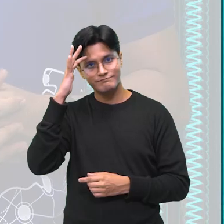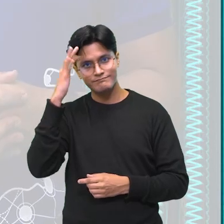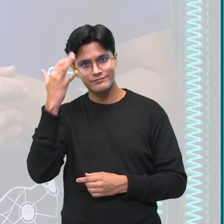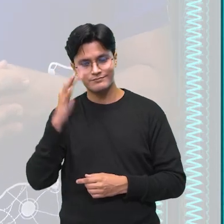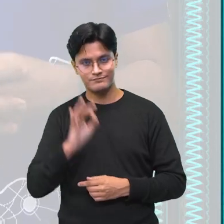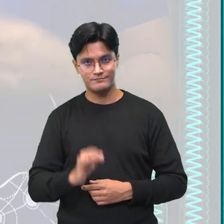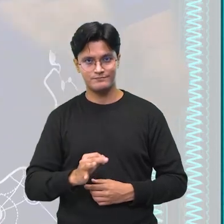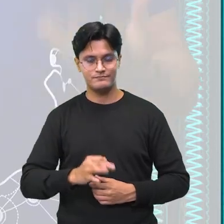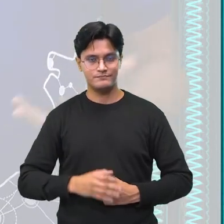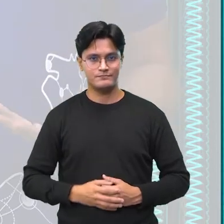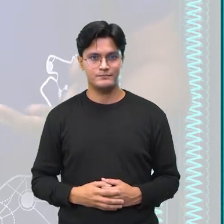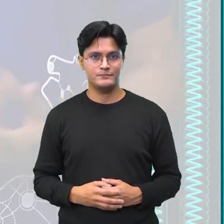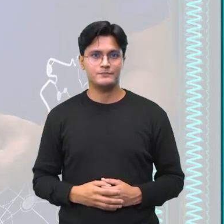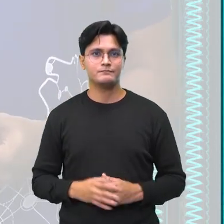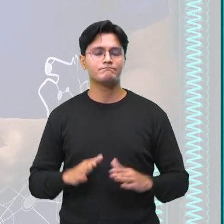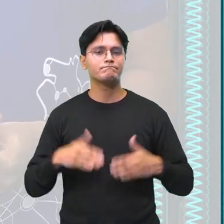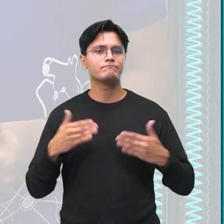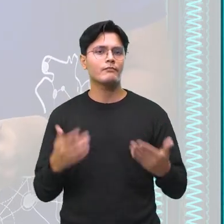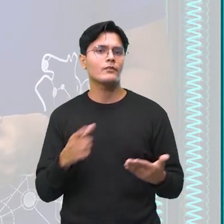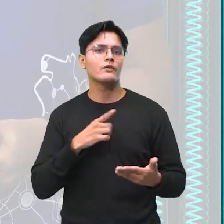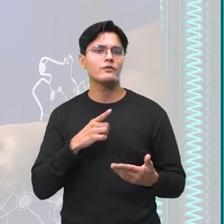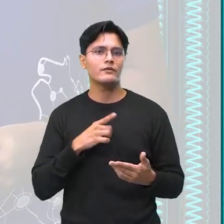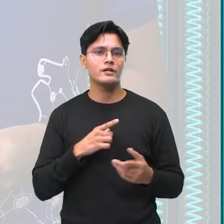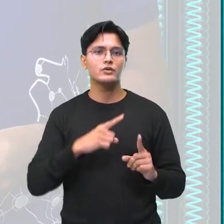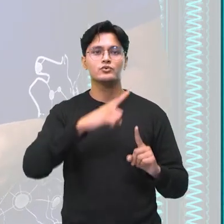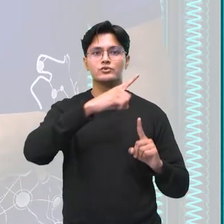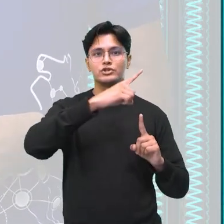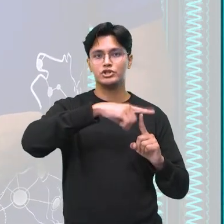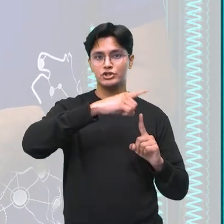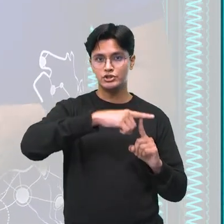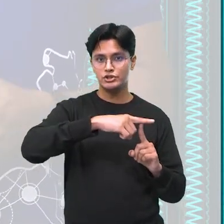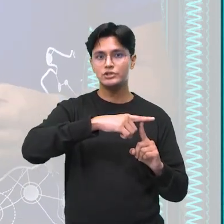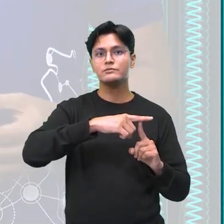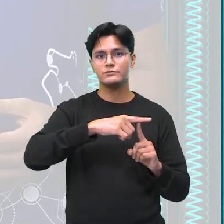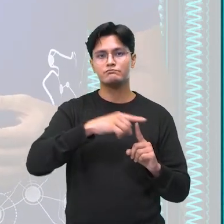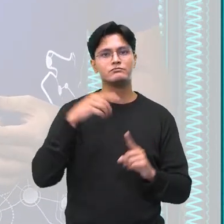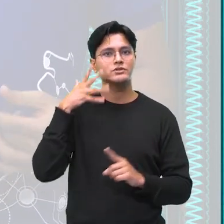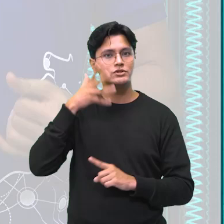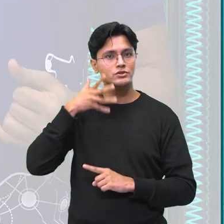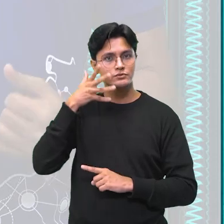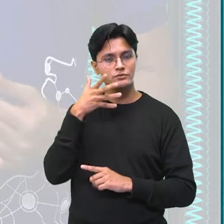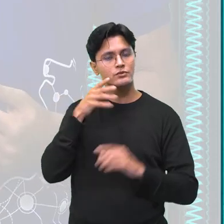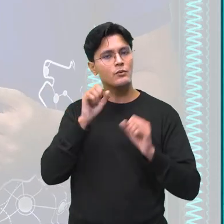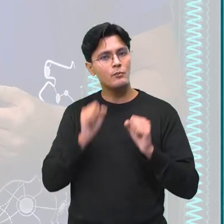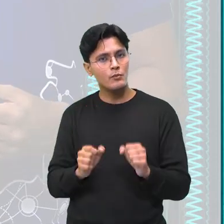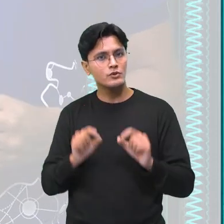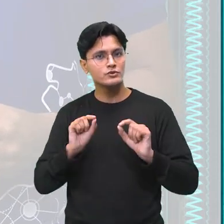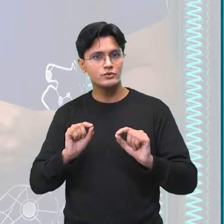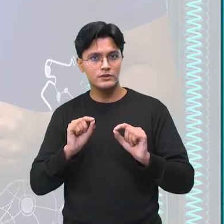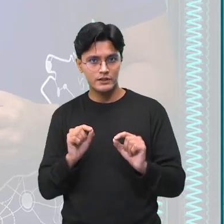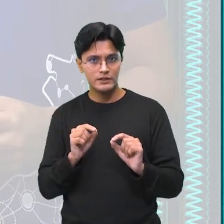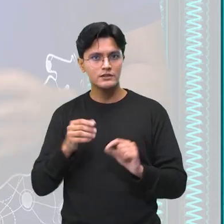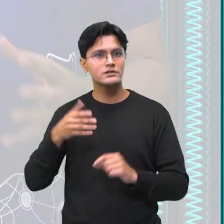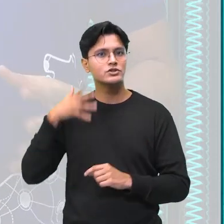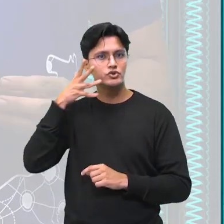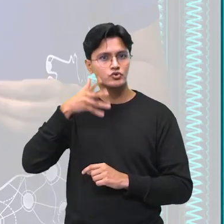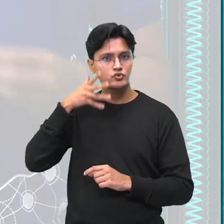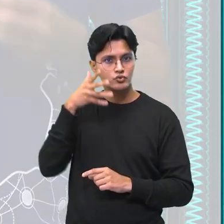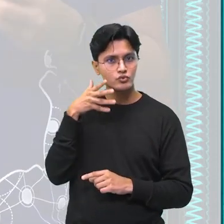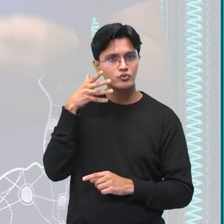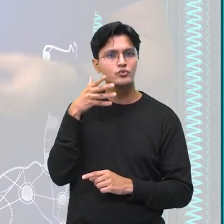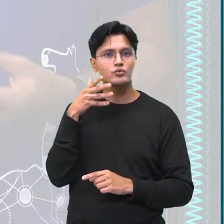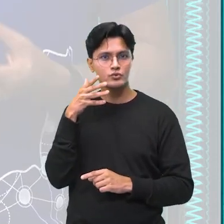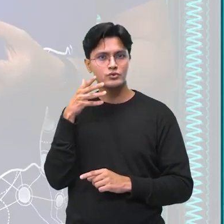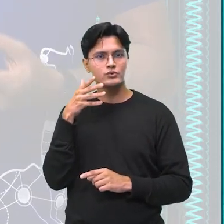comum, tá bom? E aí nós temos o tipo de discurso. Pode ser um discurso persuasivo, né, ou seja,